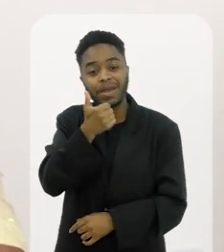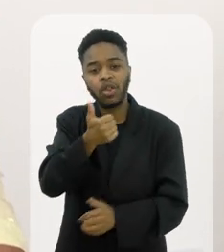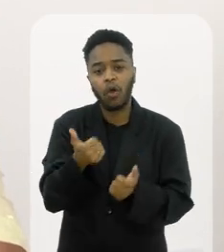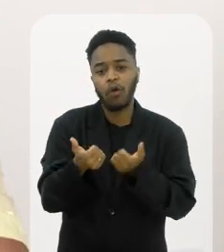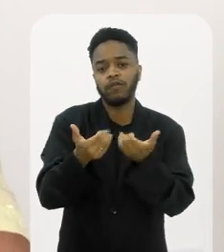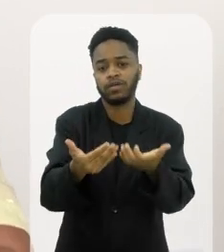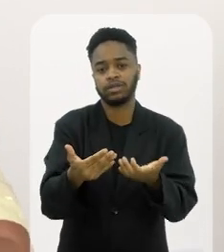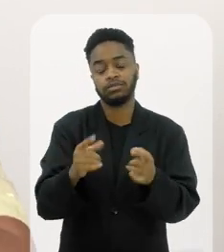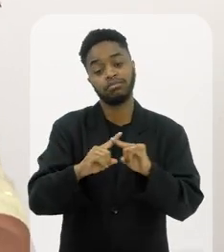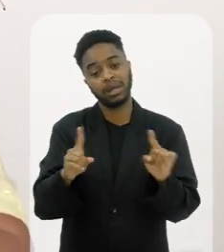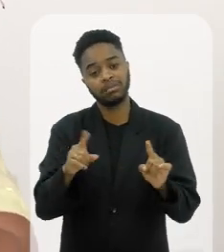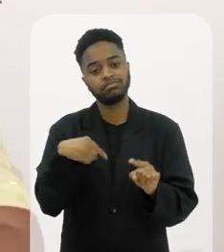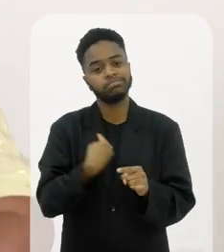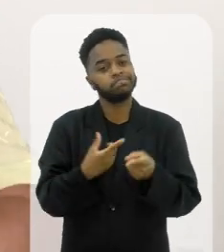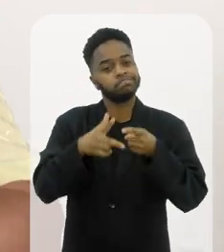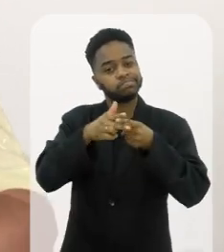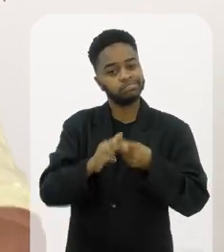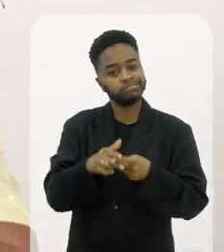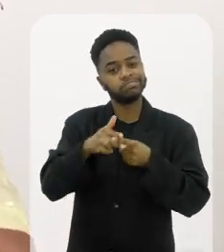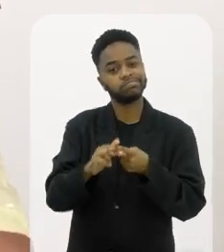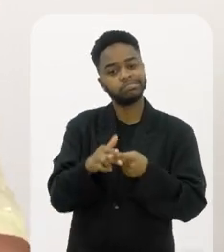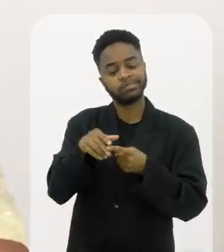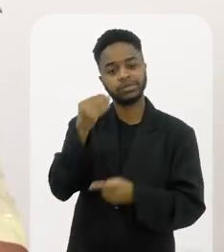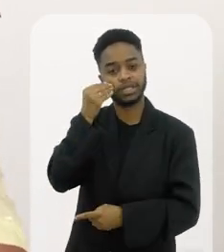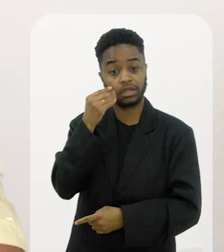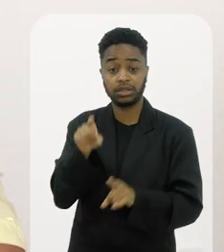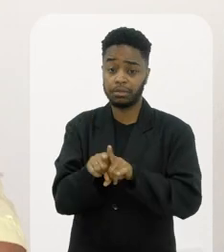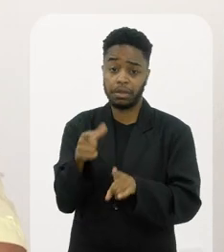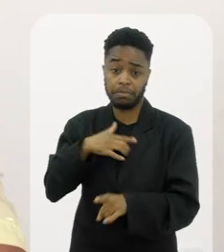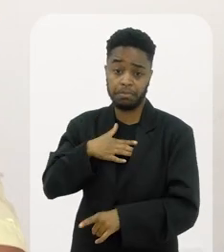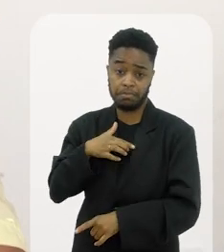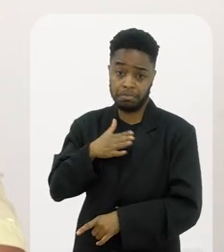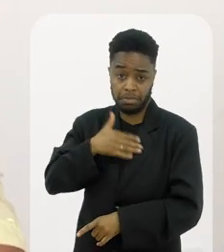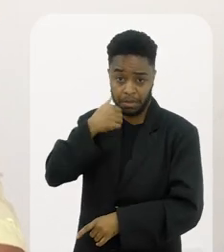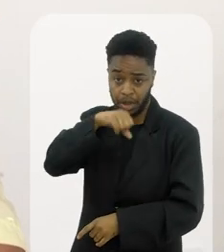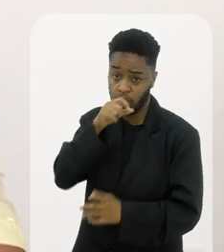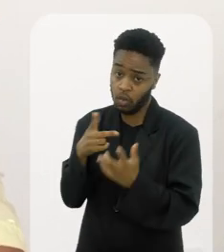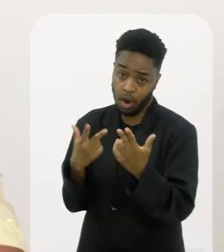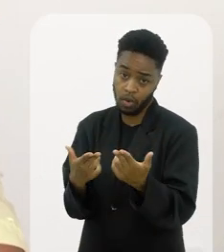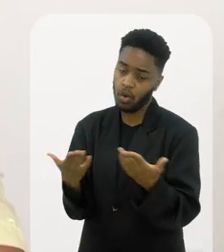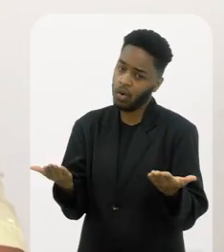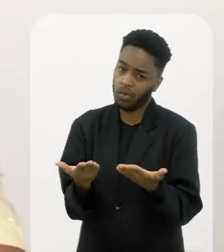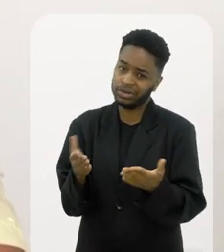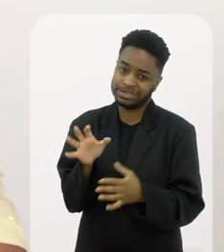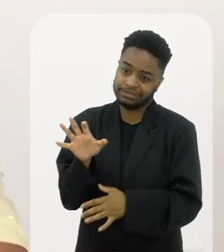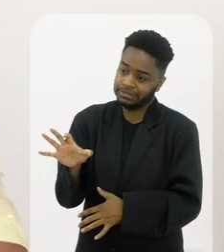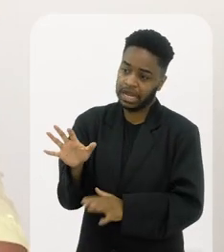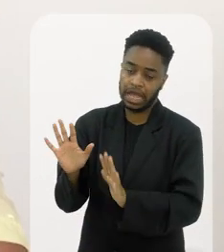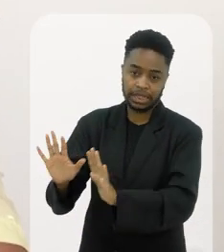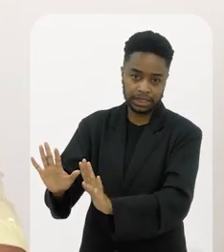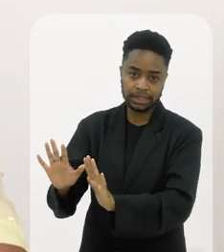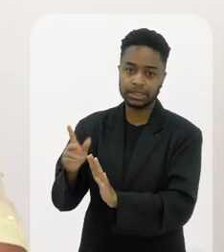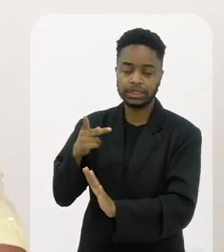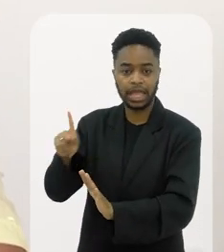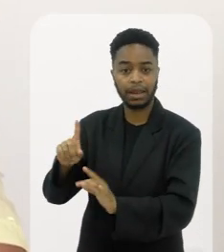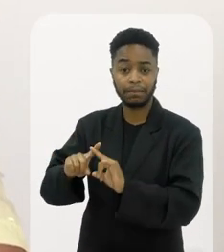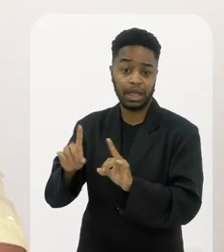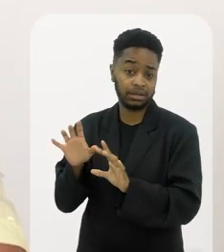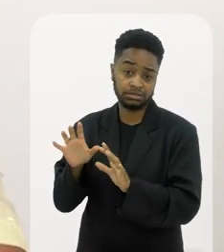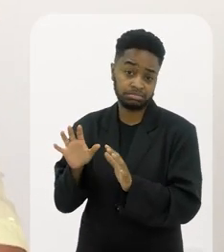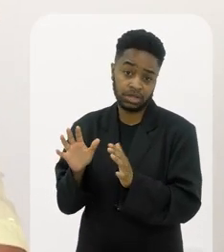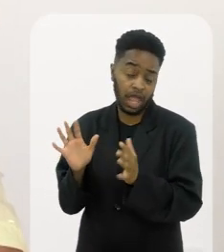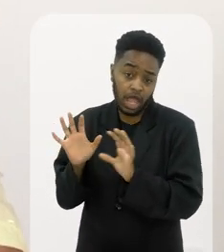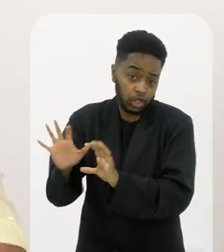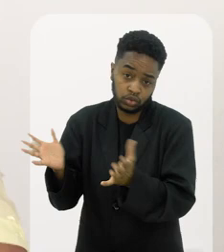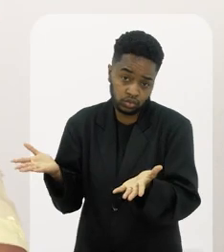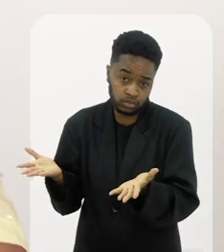melhor. E aí você vai só lapidando e vai buscando, entendeu? E eu aprendi isso com a minha mãe, mamãe também faz isso. Hoje, tadinha, está lá daquele jeitinho dela,